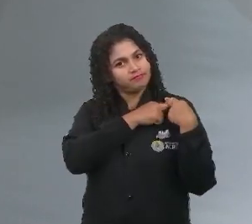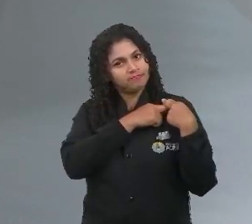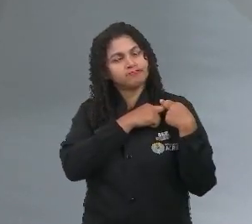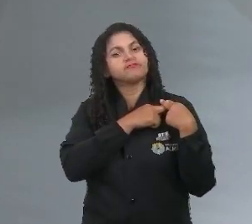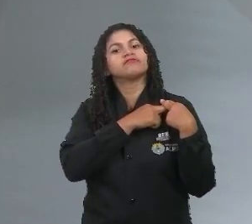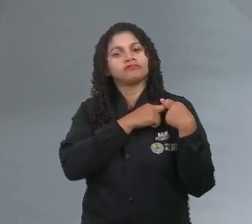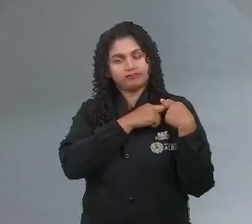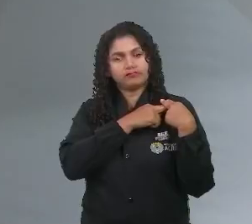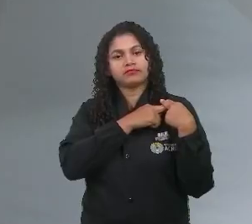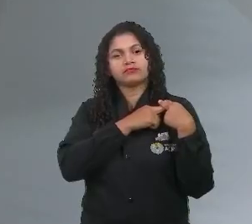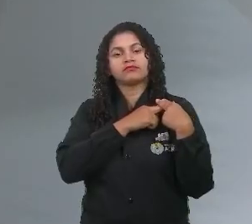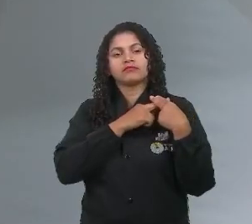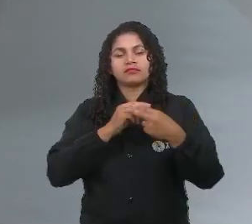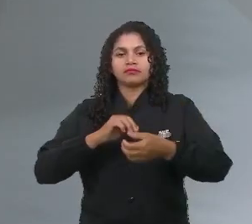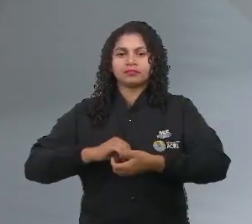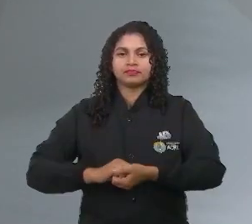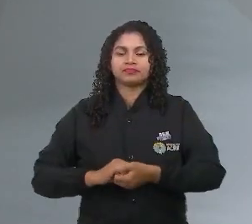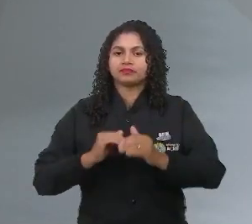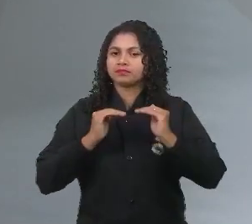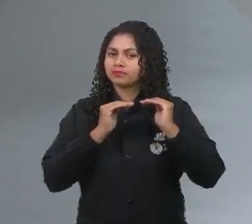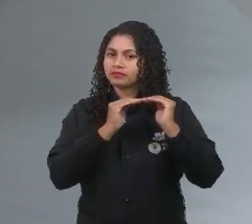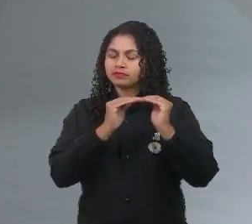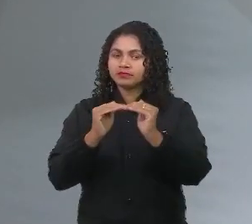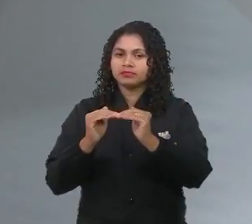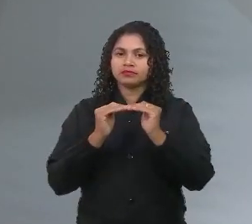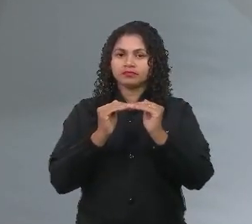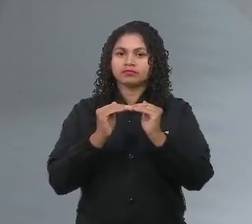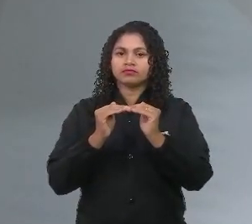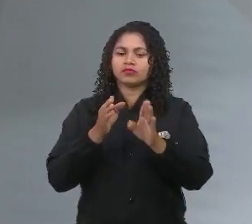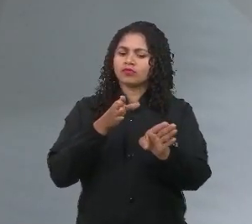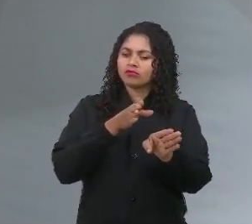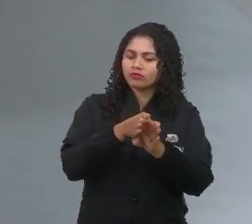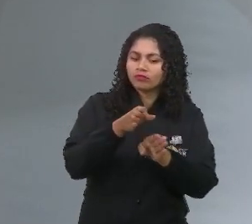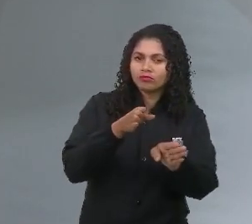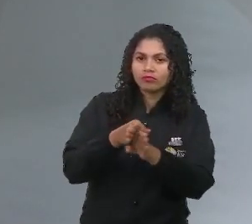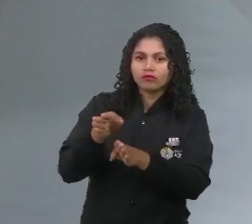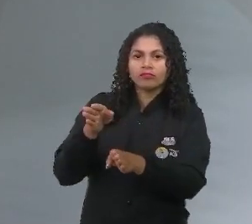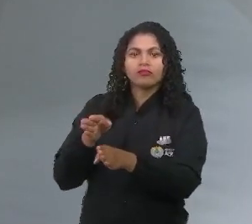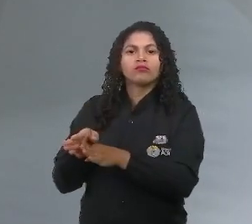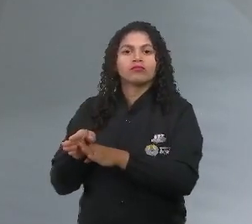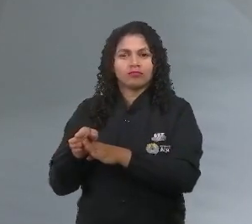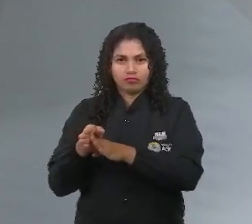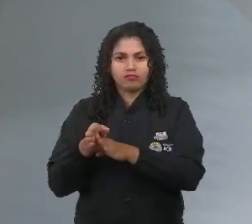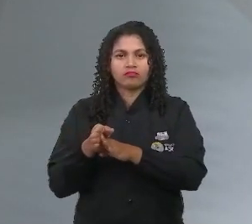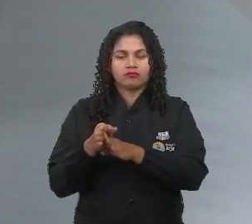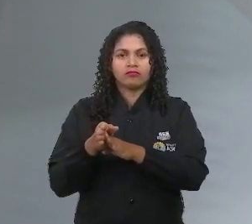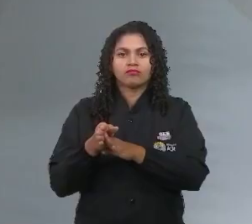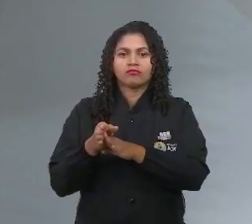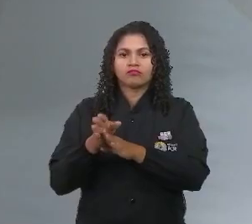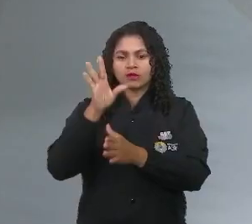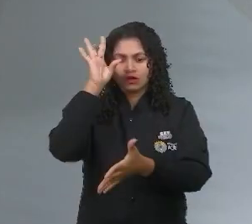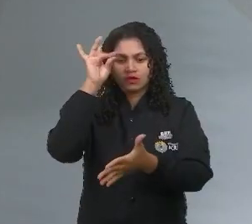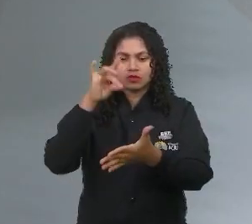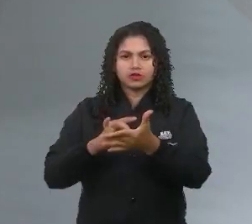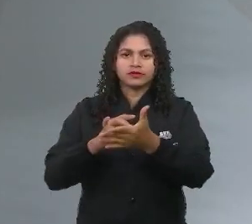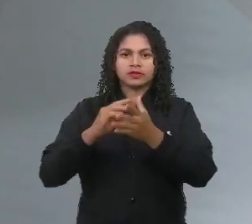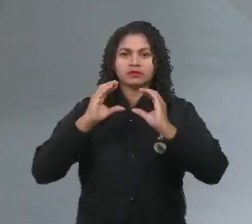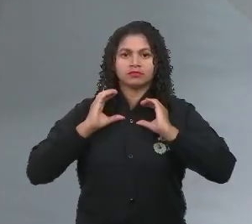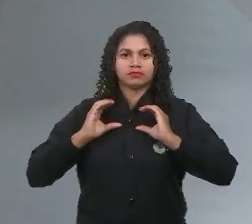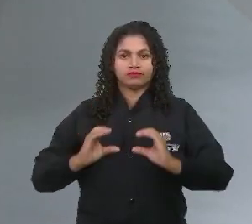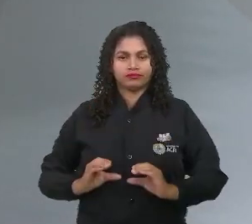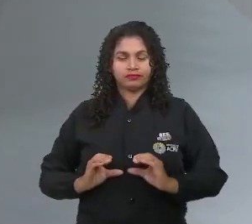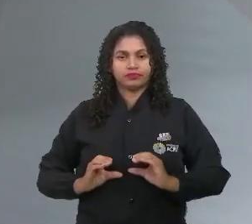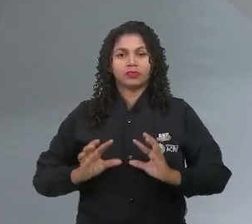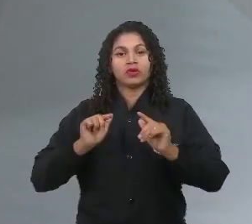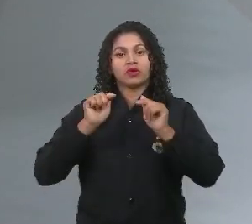que é devidamente adequado, orientado para o exercício da sua cidadania. Eu